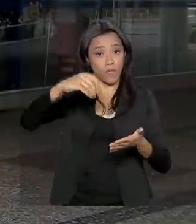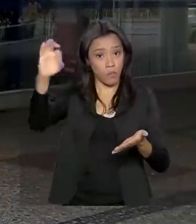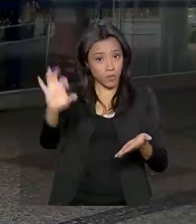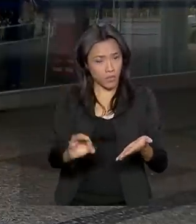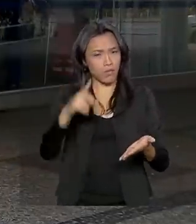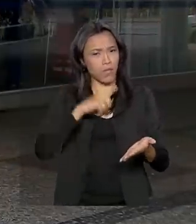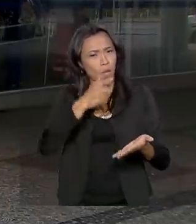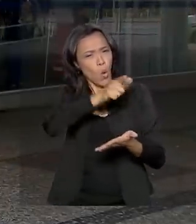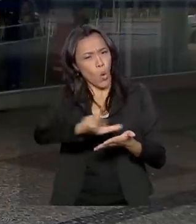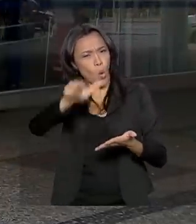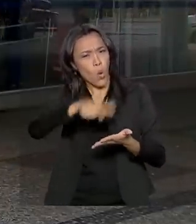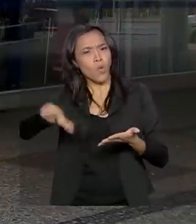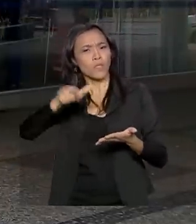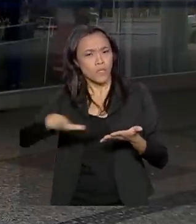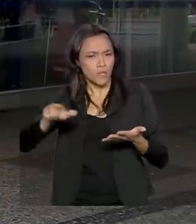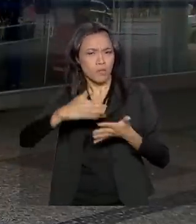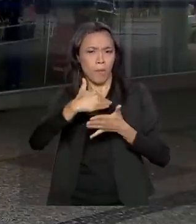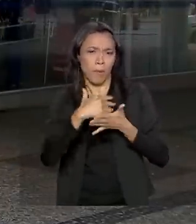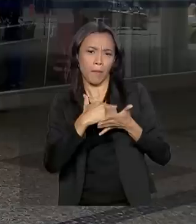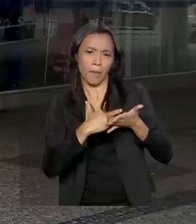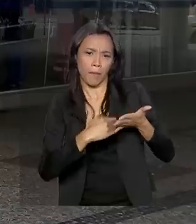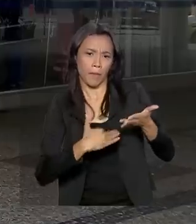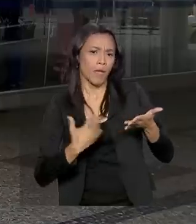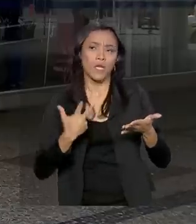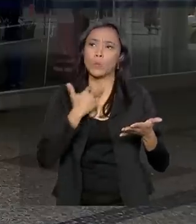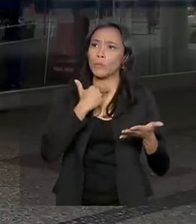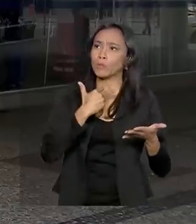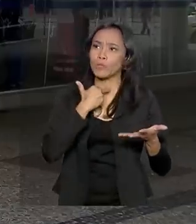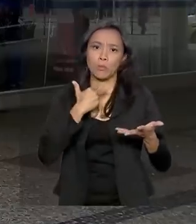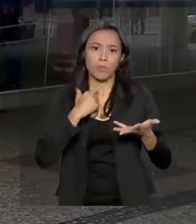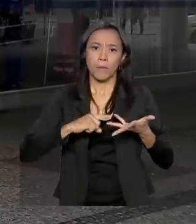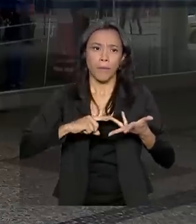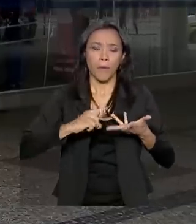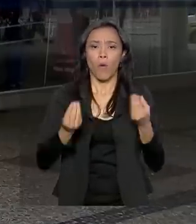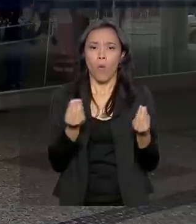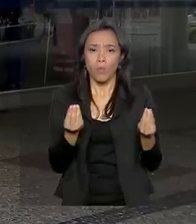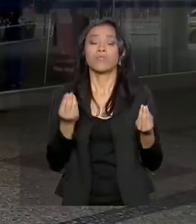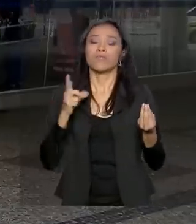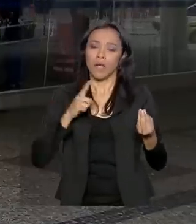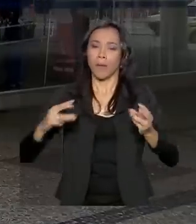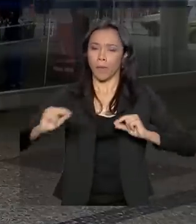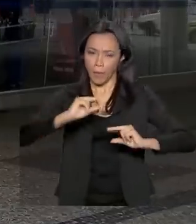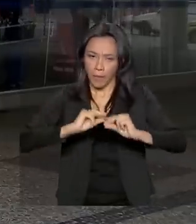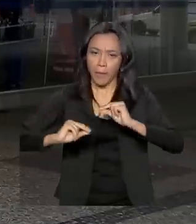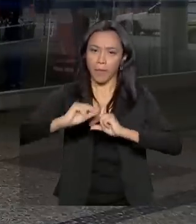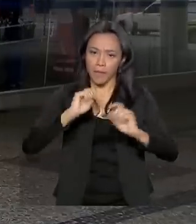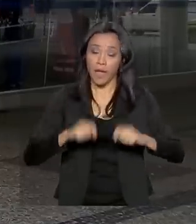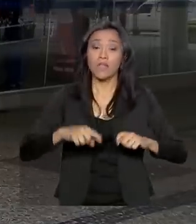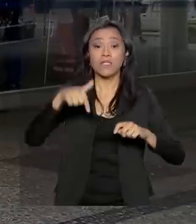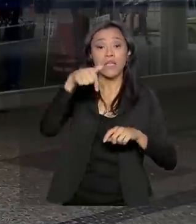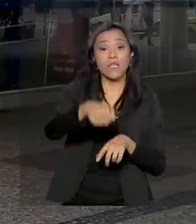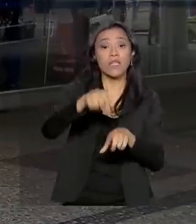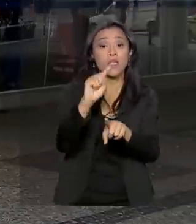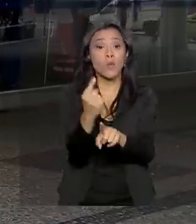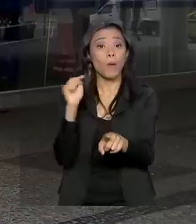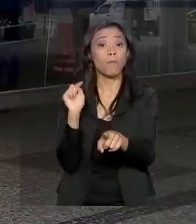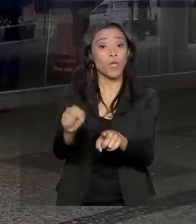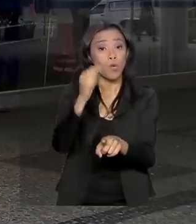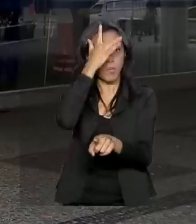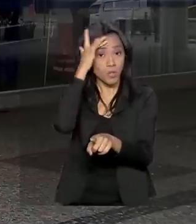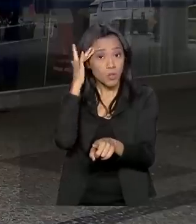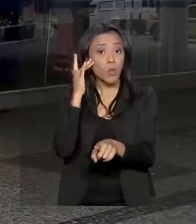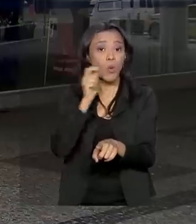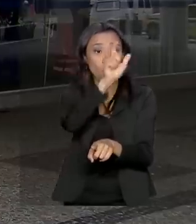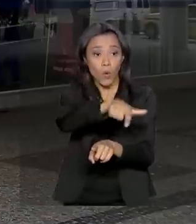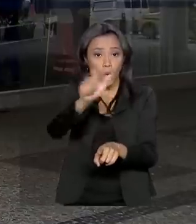condições e descontos para quem não puder quitar essa dívida à vista. A ação abrange 71 mil pessoas físicas, das quais